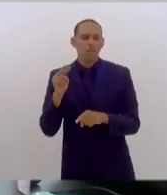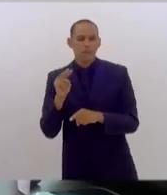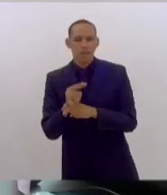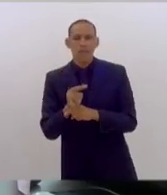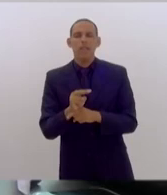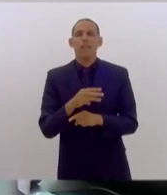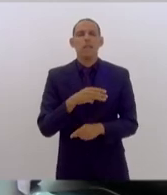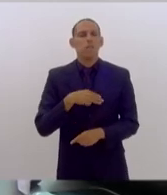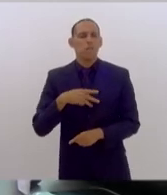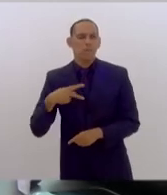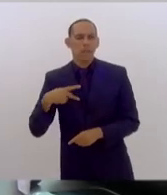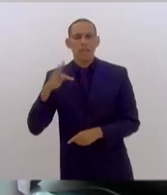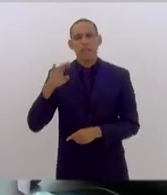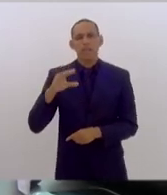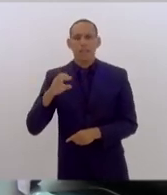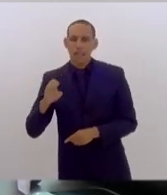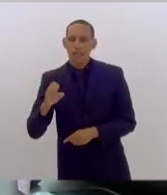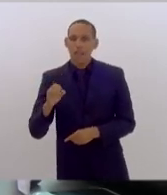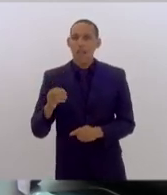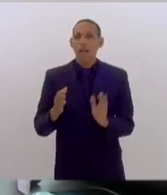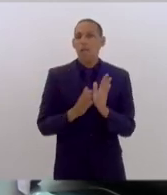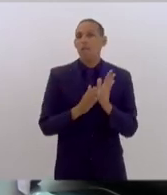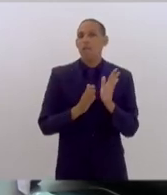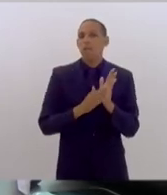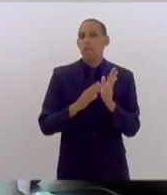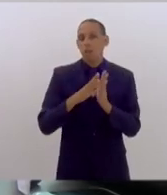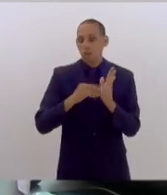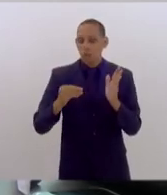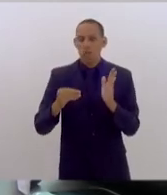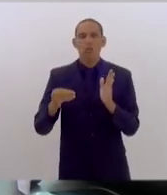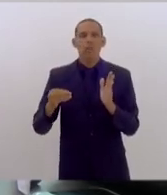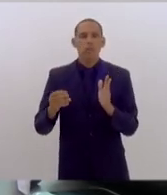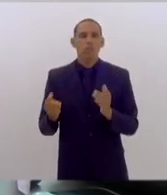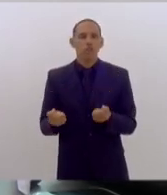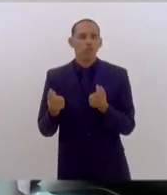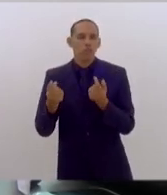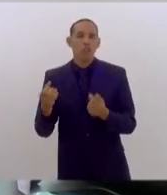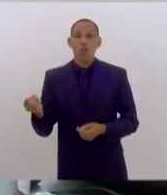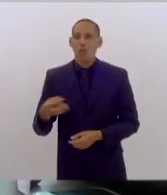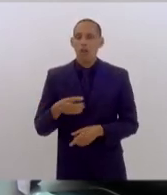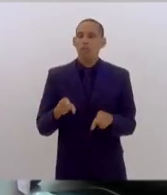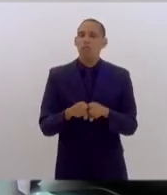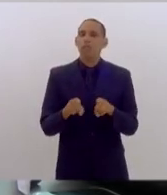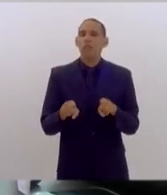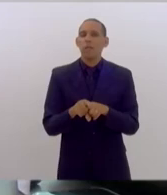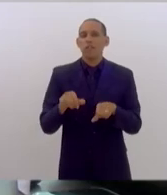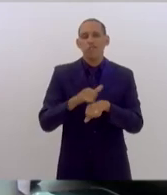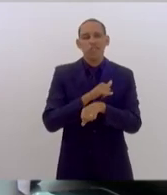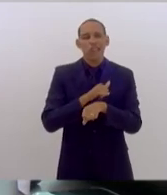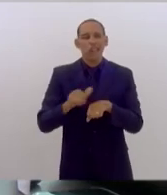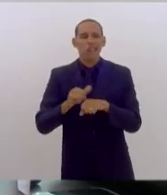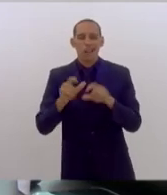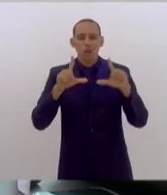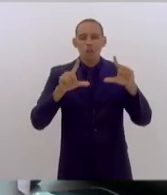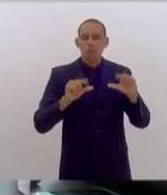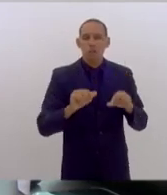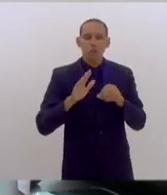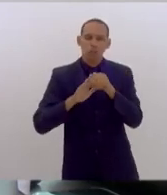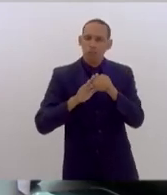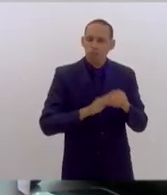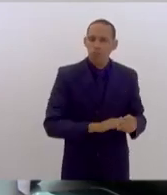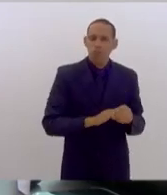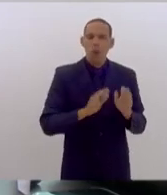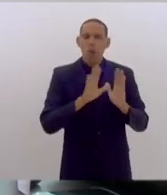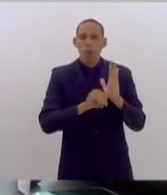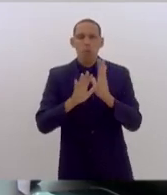mencionar o objetivo de apresentar nova proposta de modelo tarifário implementação de estratégias de prevenção e repressão para reduzir Roubos e Furtos